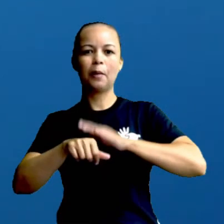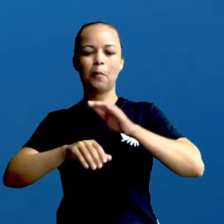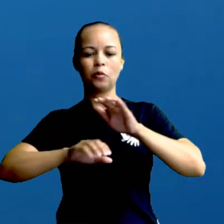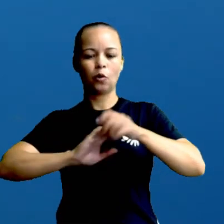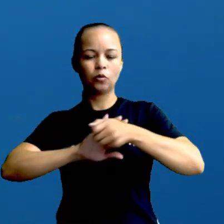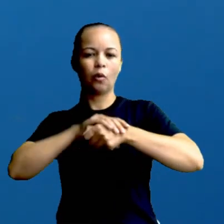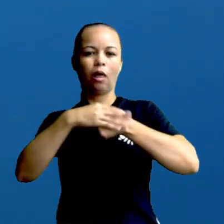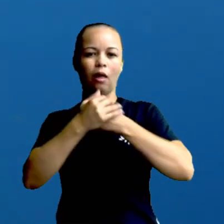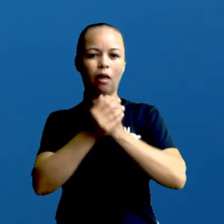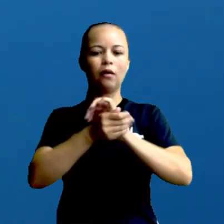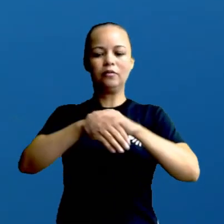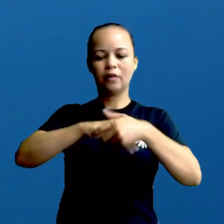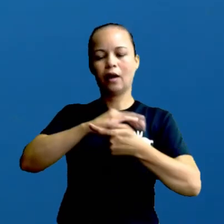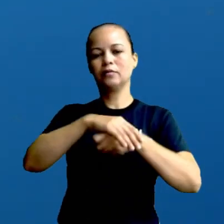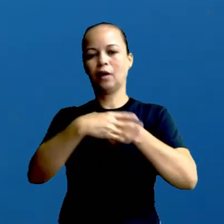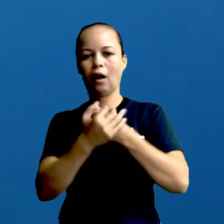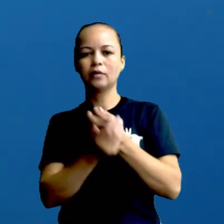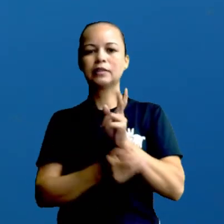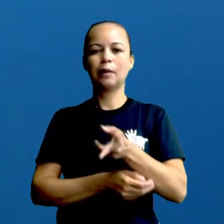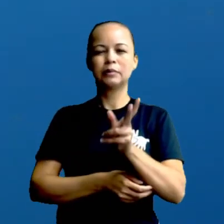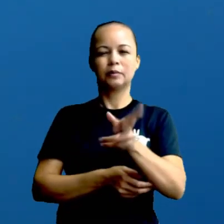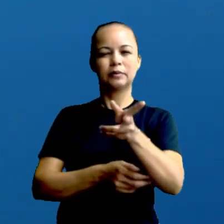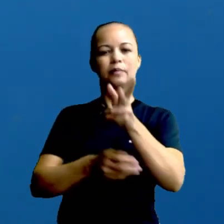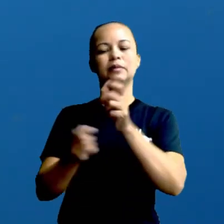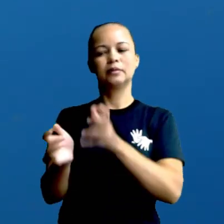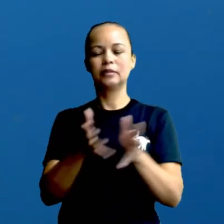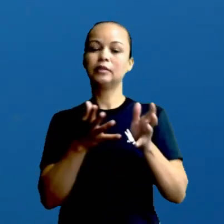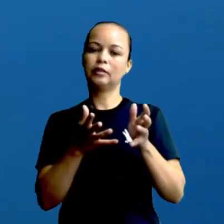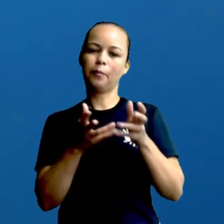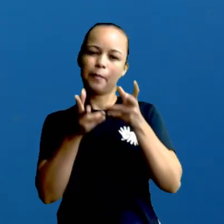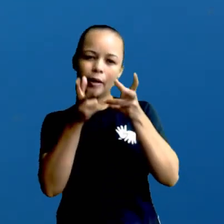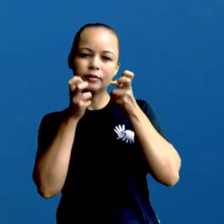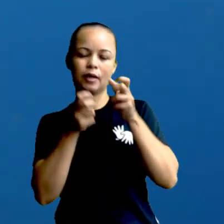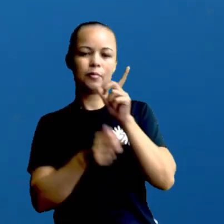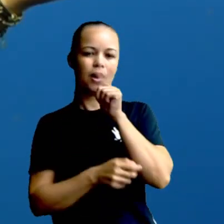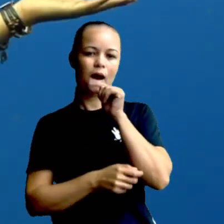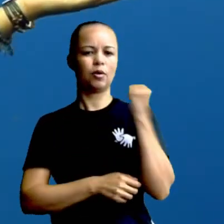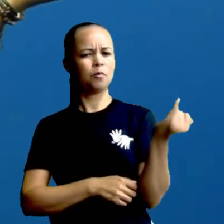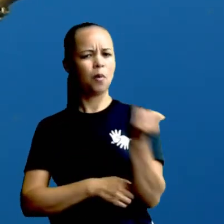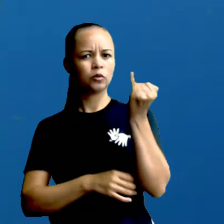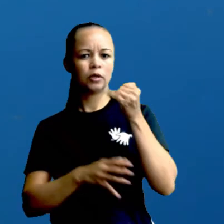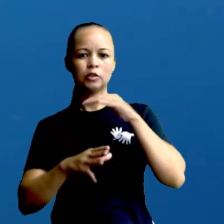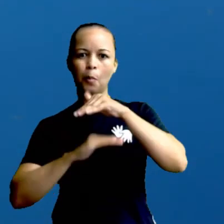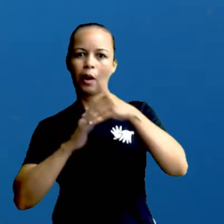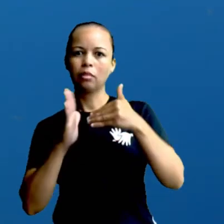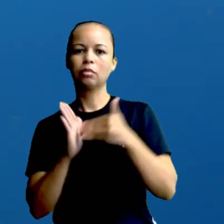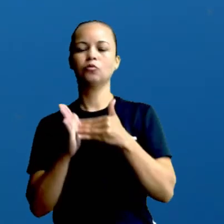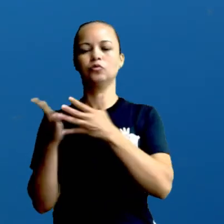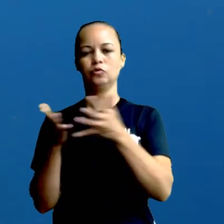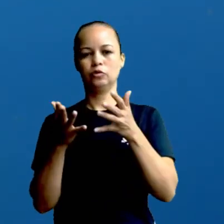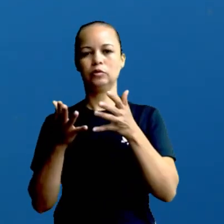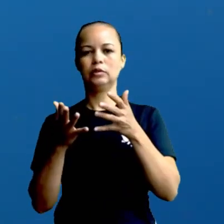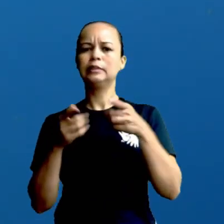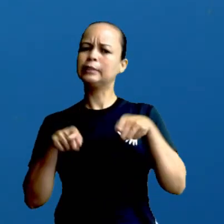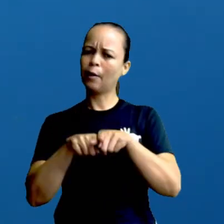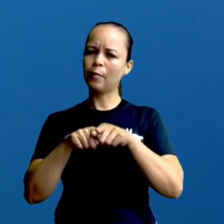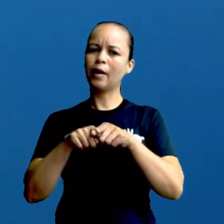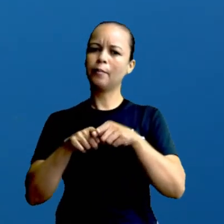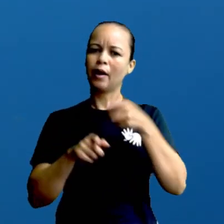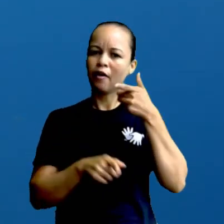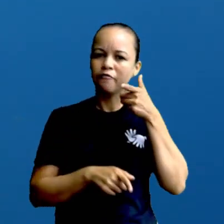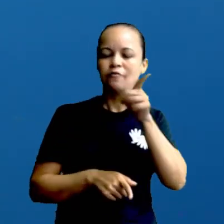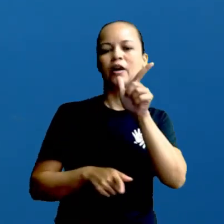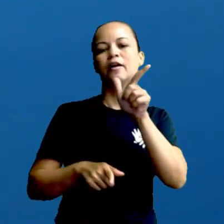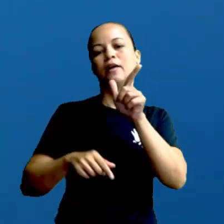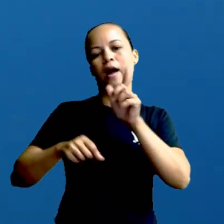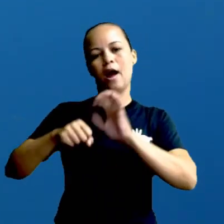todo. Então a gente percebe como a água ela é importante para tudo, inclusive para a gente vencer a pandemia do coronavírus. A gente precisou